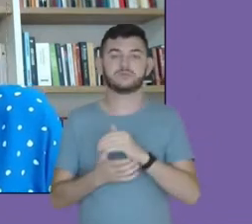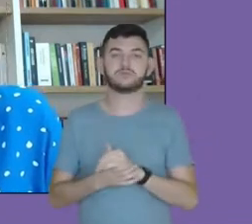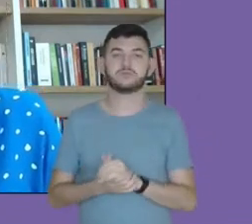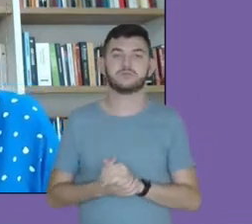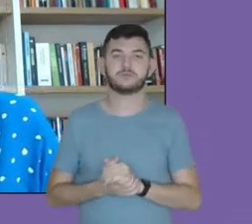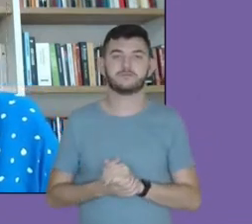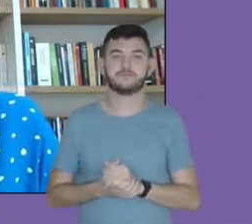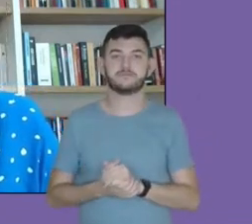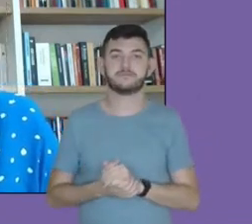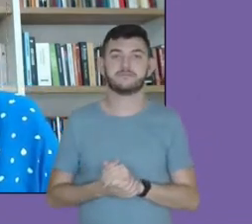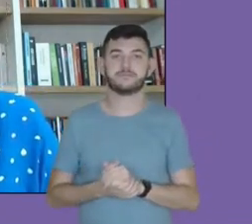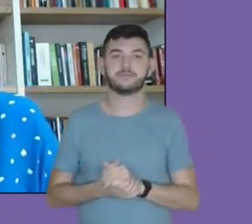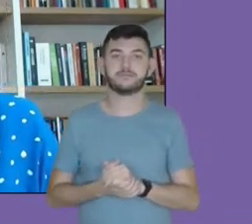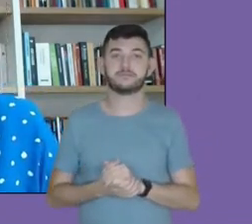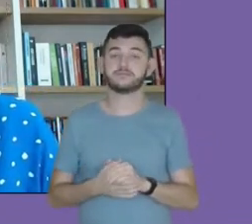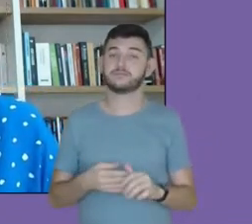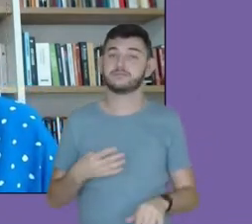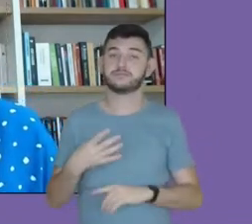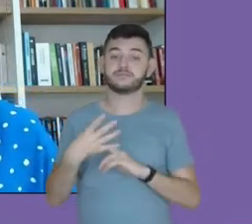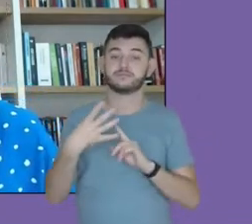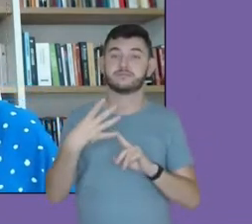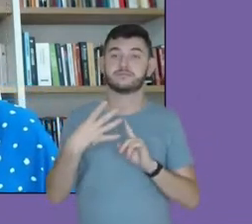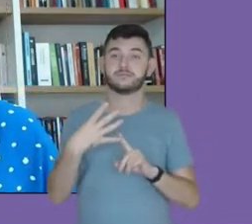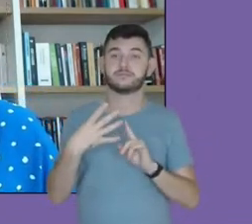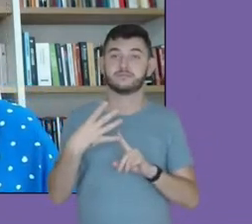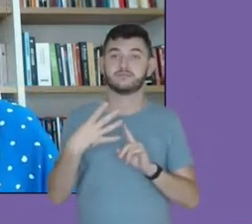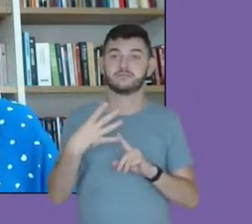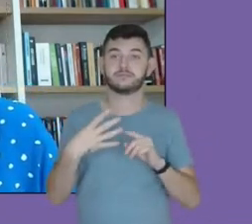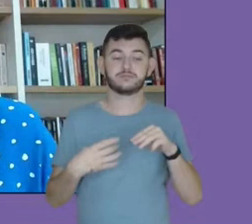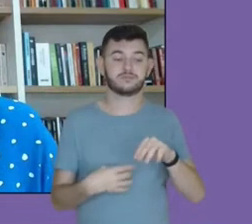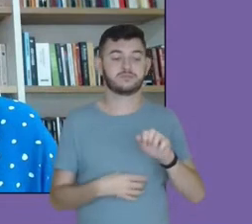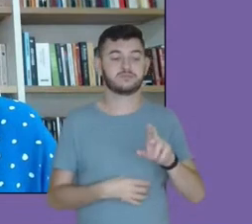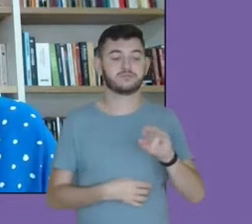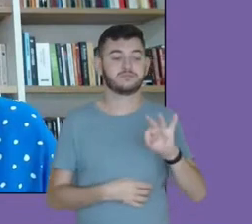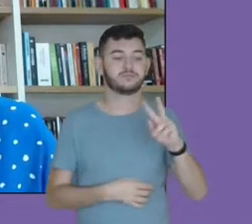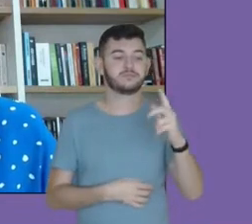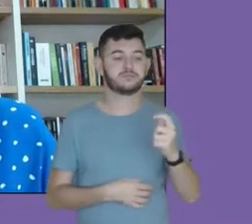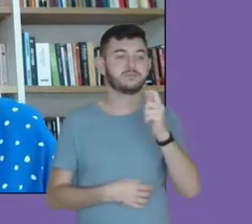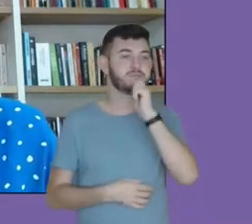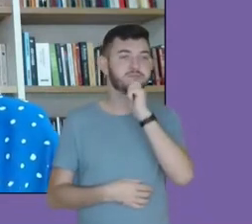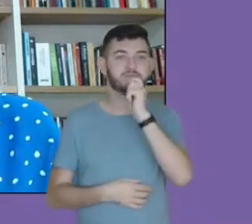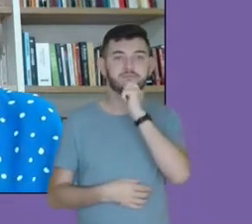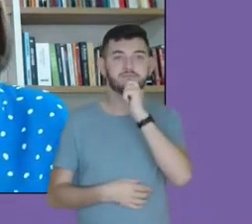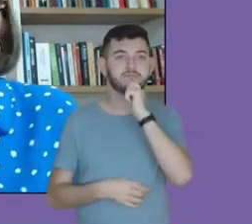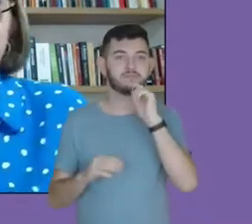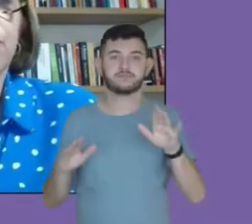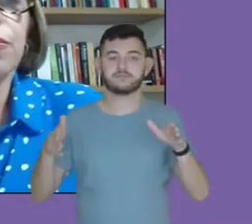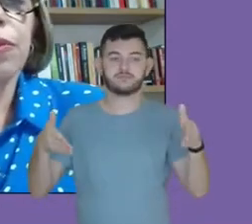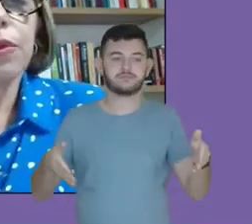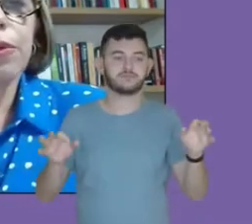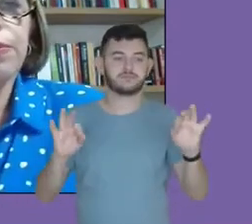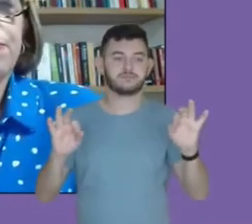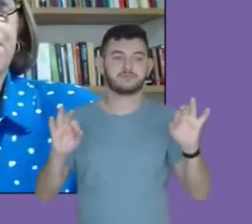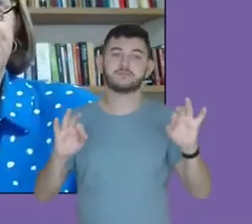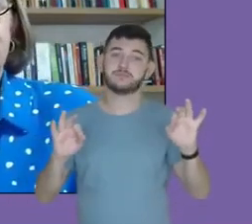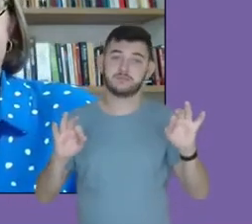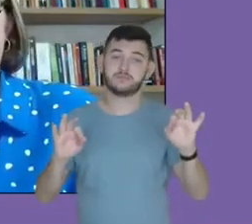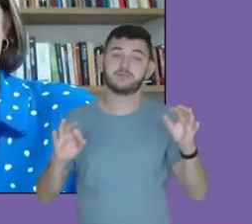a nossa última aula, a Martinha acho que ainda não está entre nós, ela deve se agregar ao nosso grupo daqui a pouco.